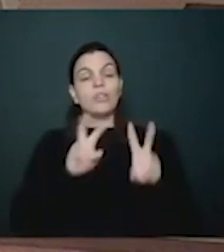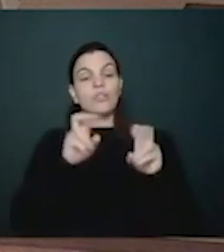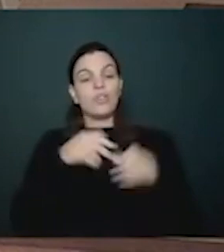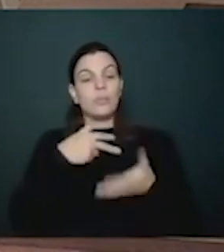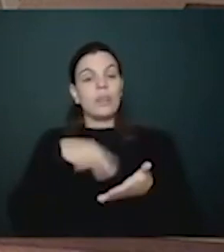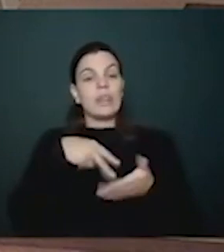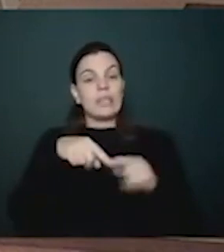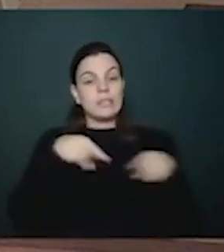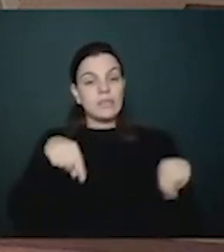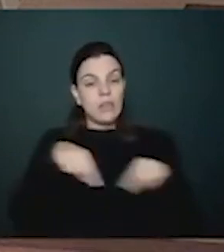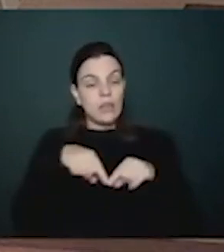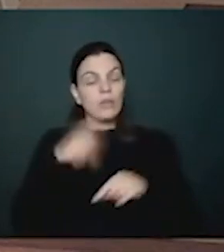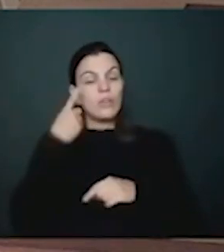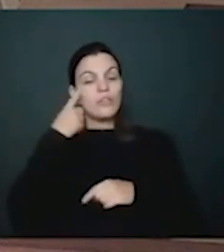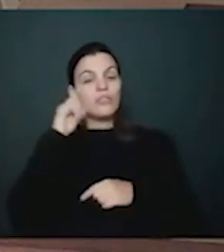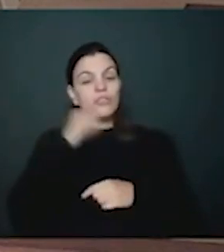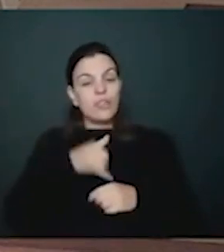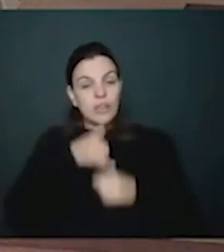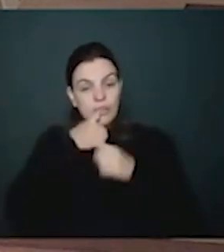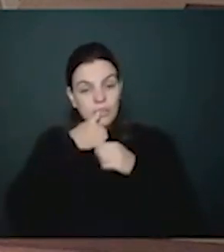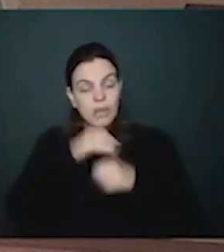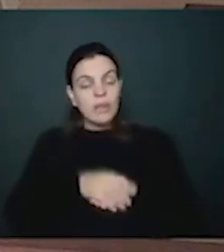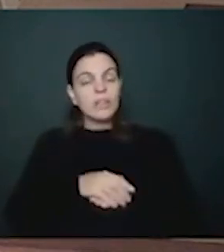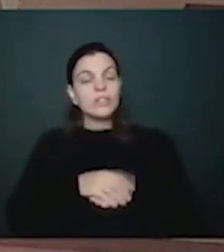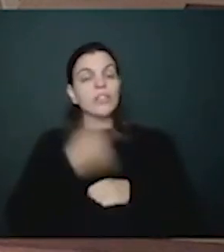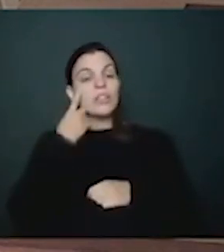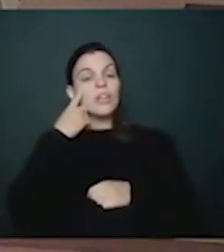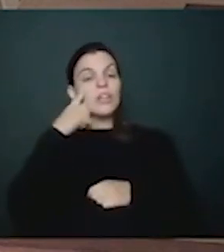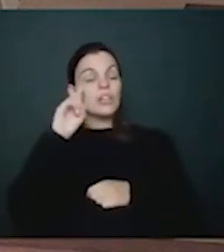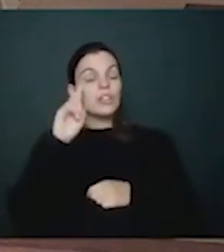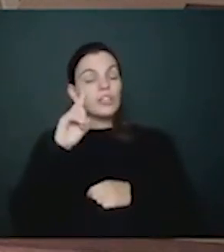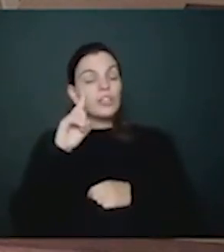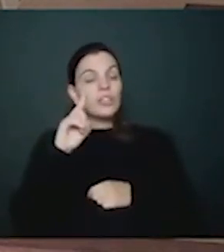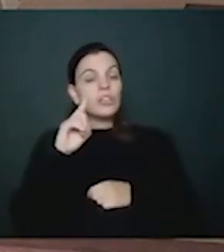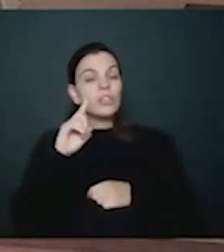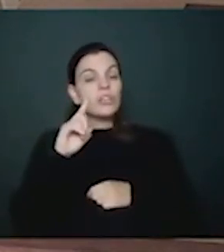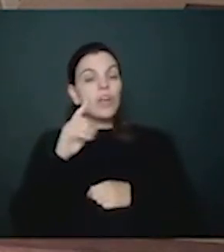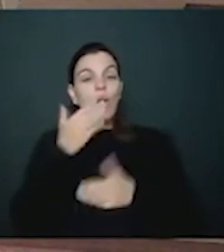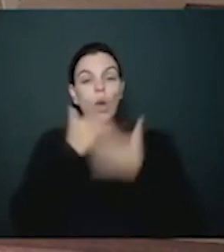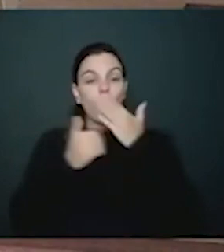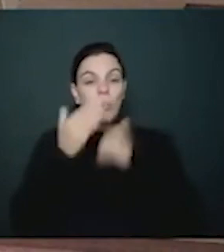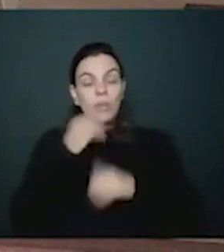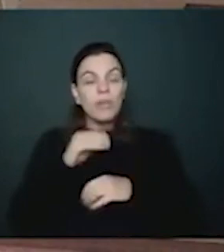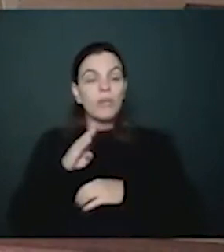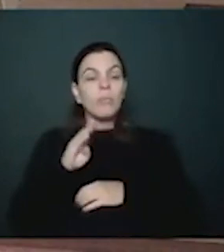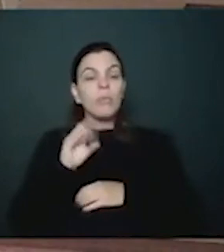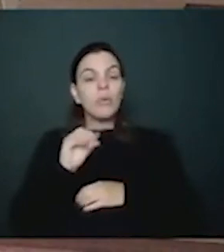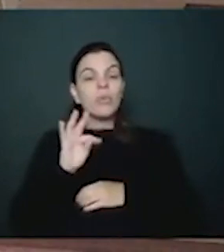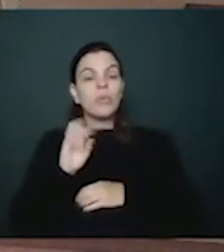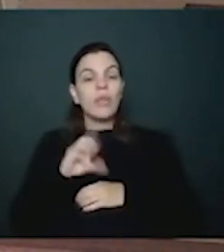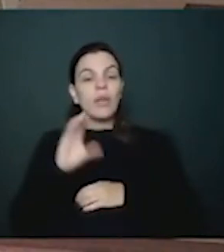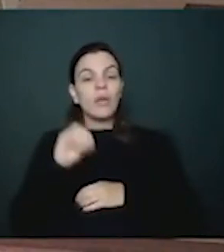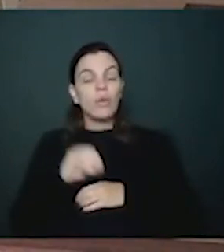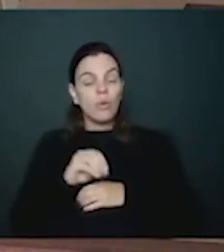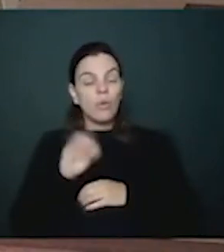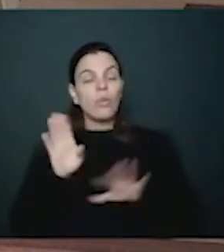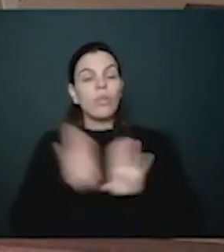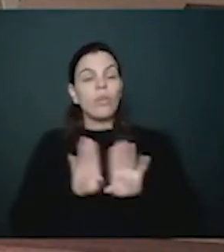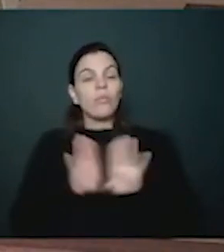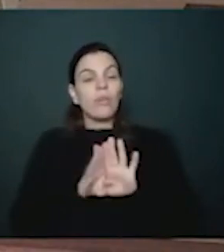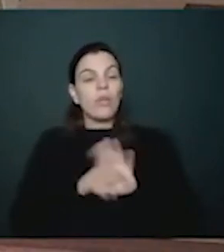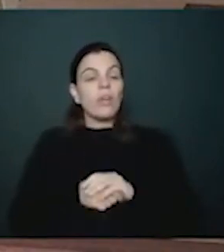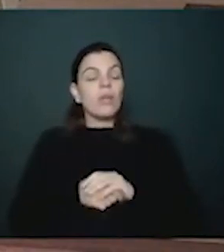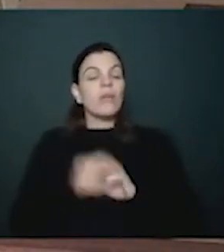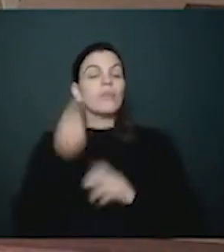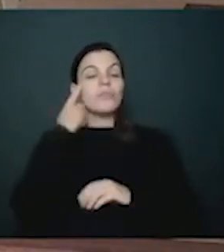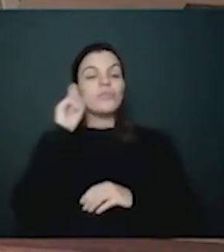erva mate, o dia da integração do concurso comida de boteco, que foi a lei de autoria de Vossa Excelência, também o dia municipal